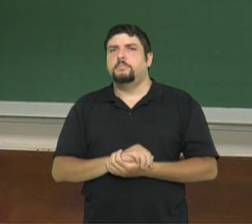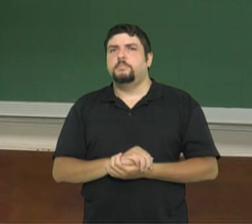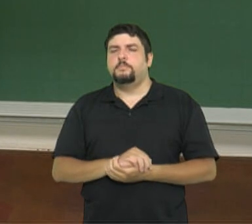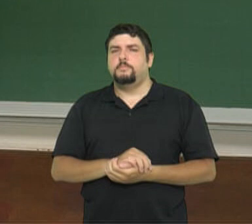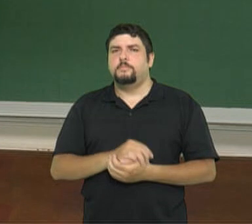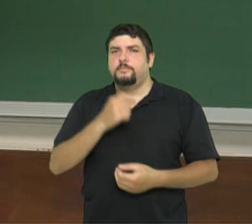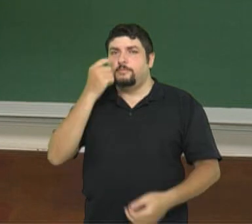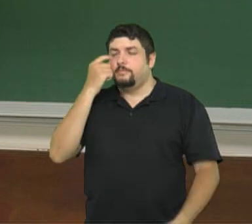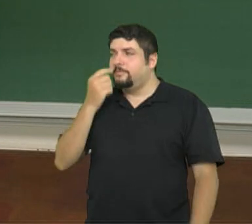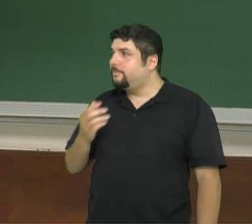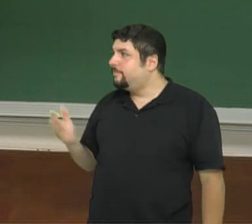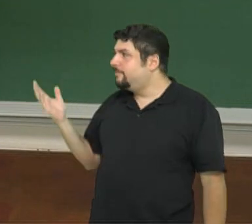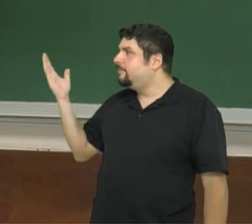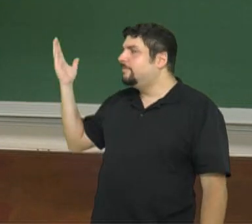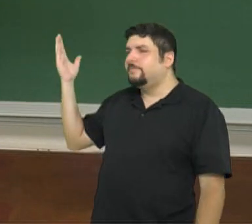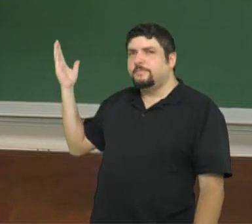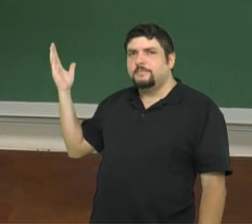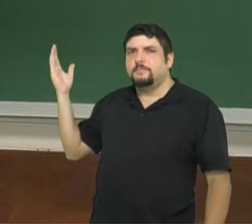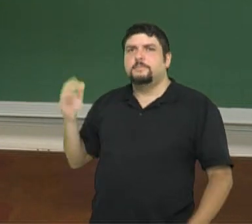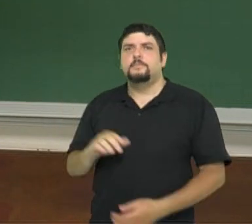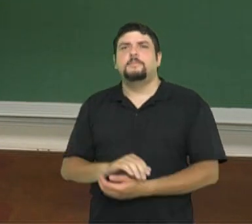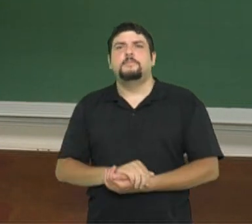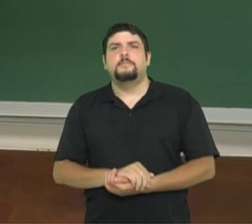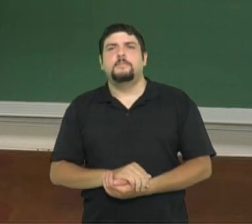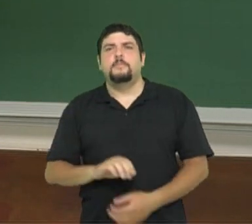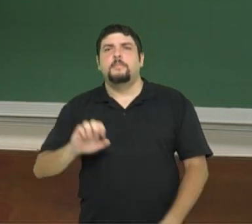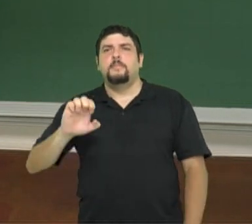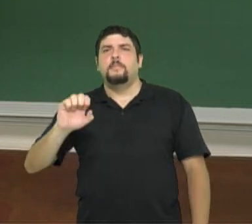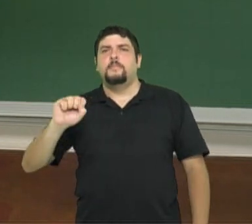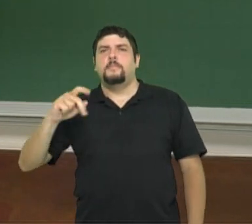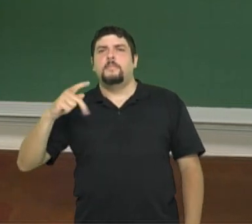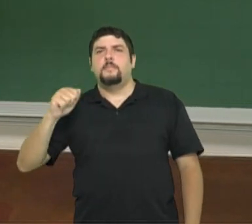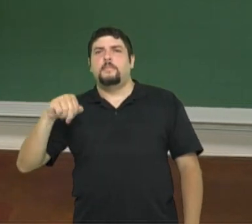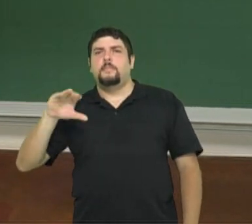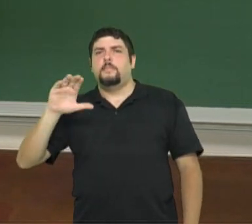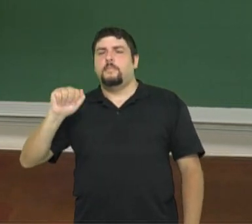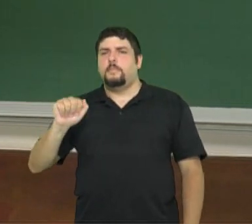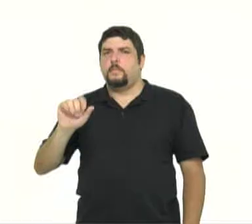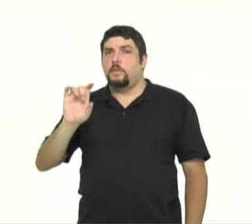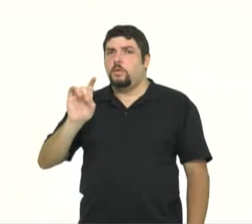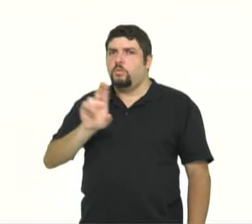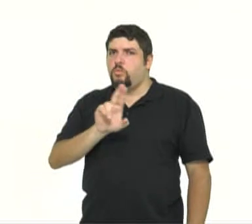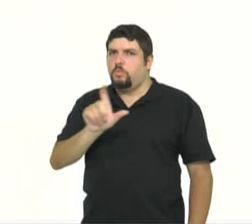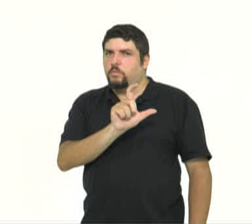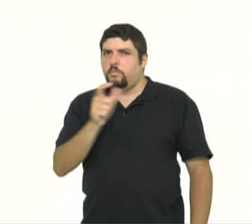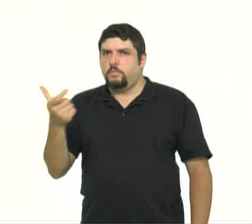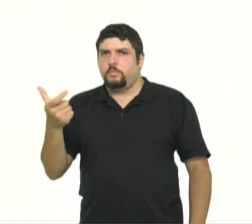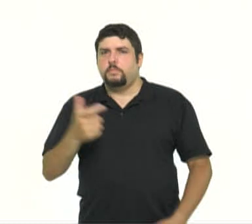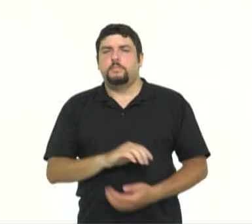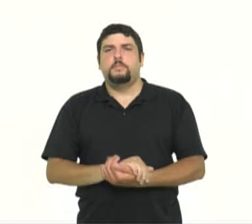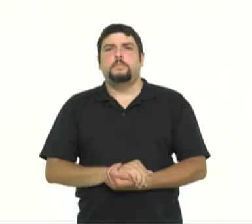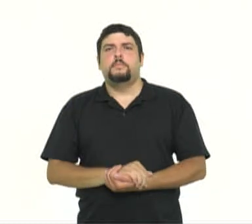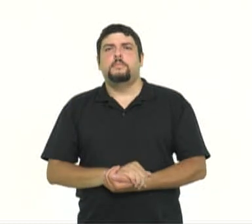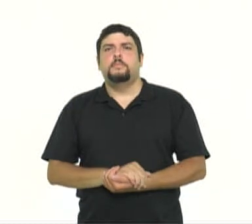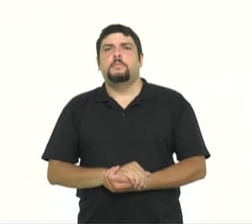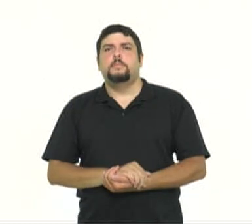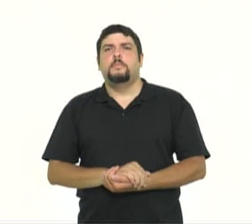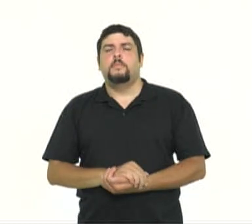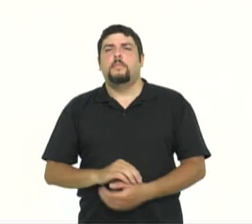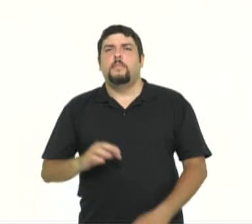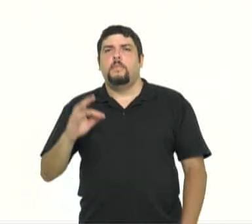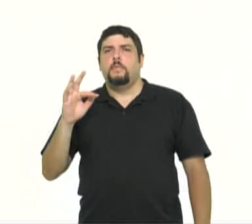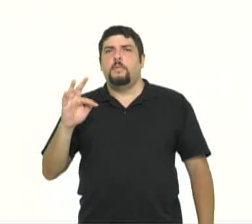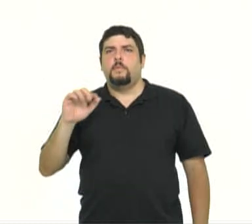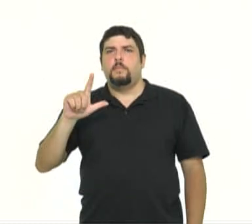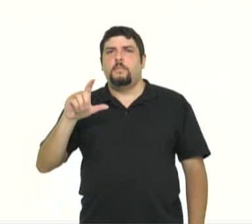da Florbela Espanca, é o sobrenome dela, Espanca, é só sobrenome, tá? Olha lá então, Florbela Espanca nasceu